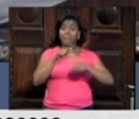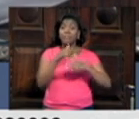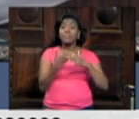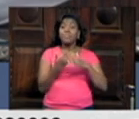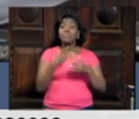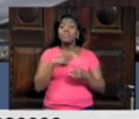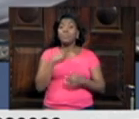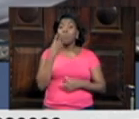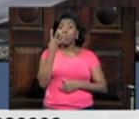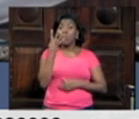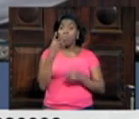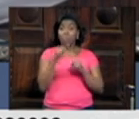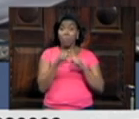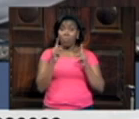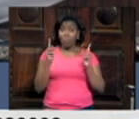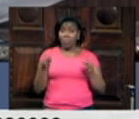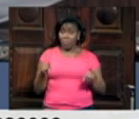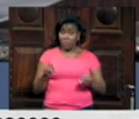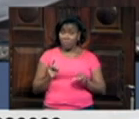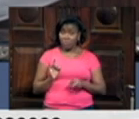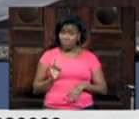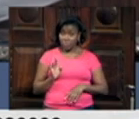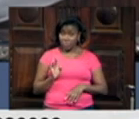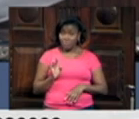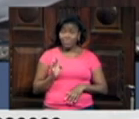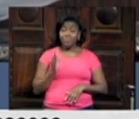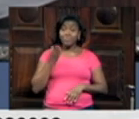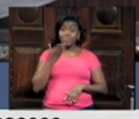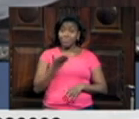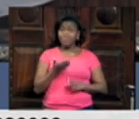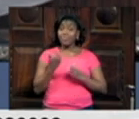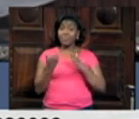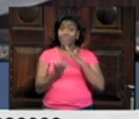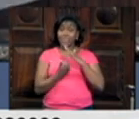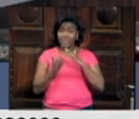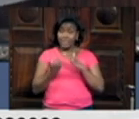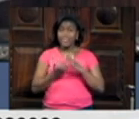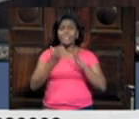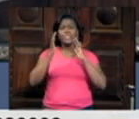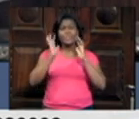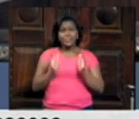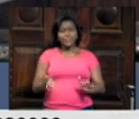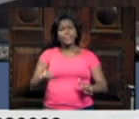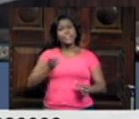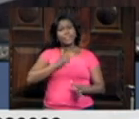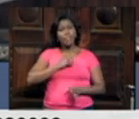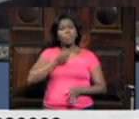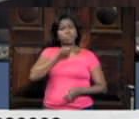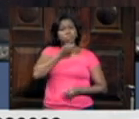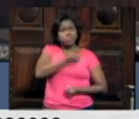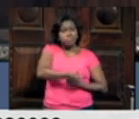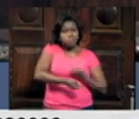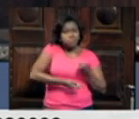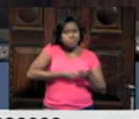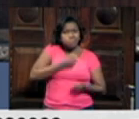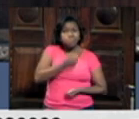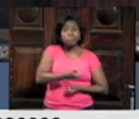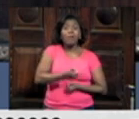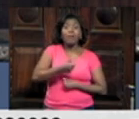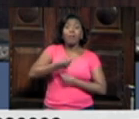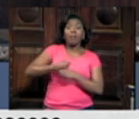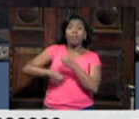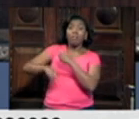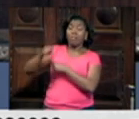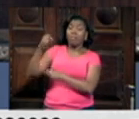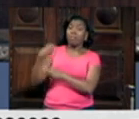apenas 4 funcionários. Essa empresa já teve esse benefício fiscal no ano